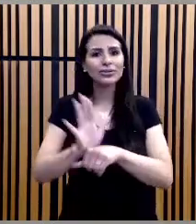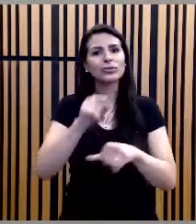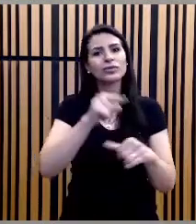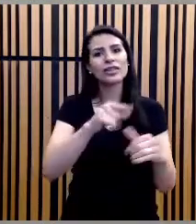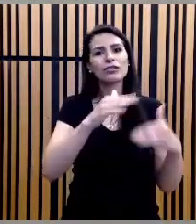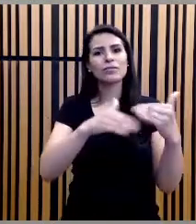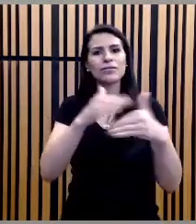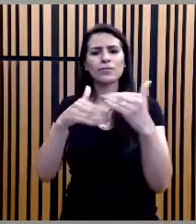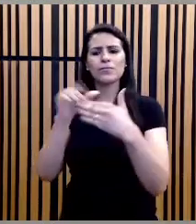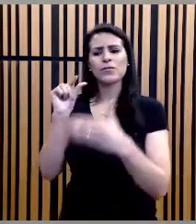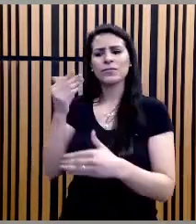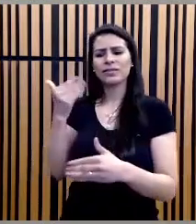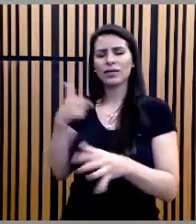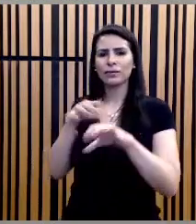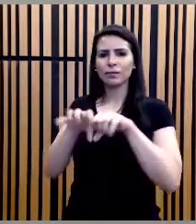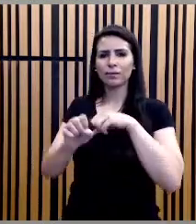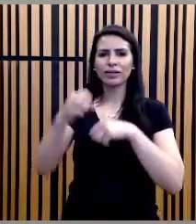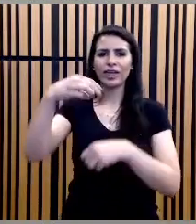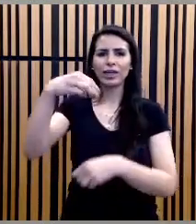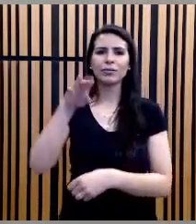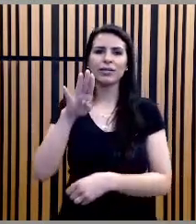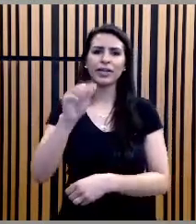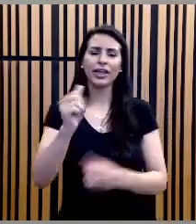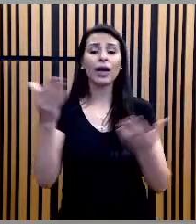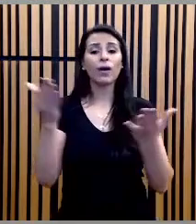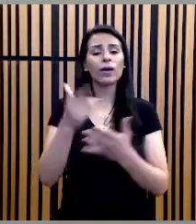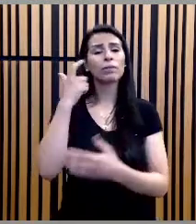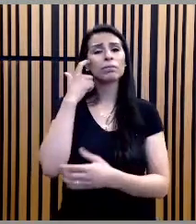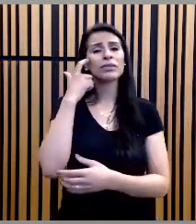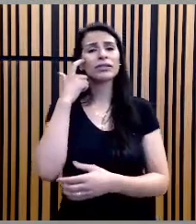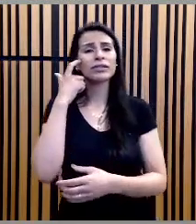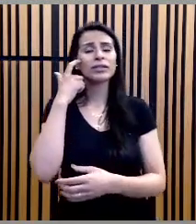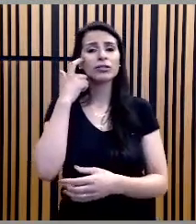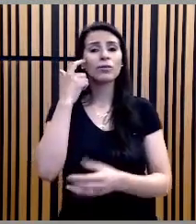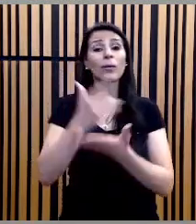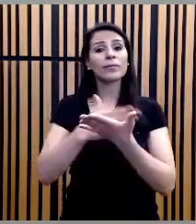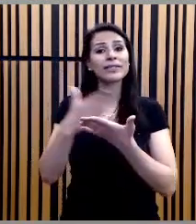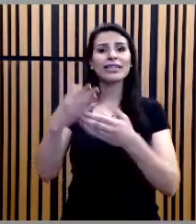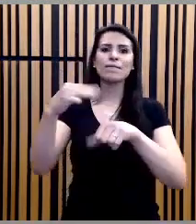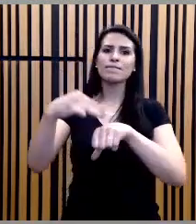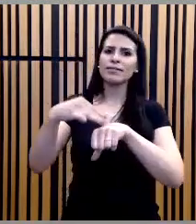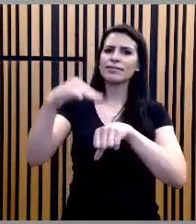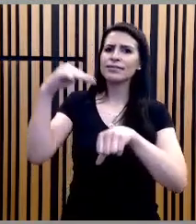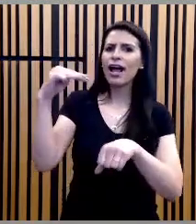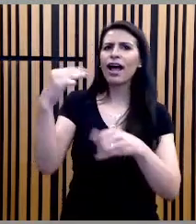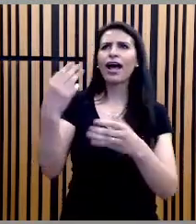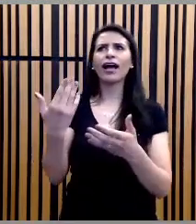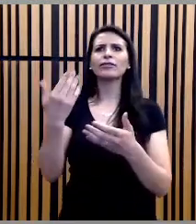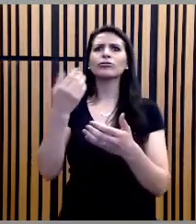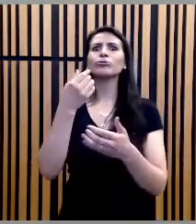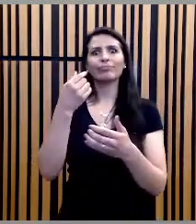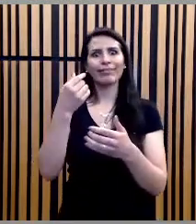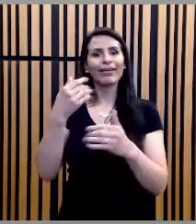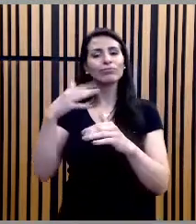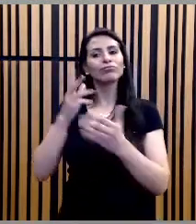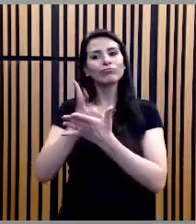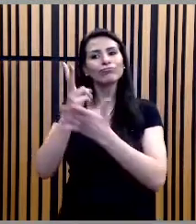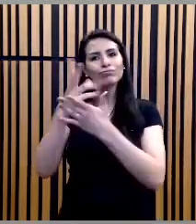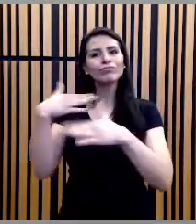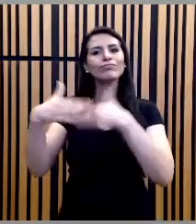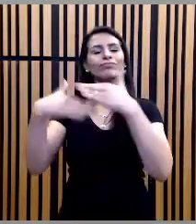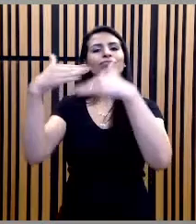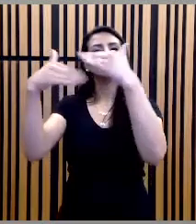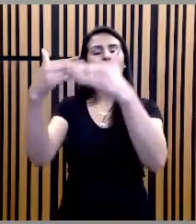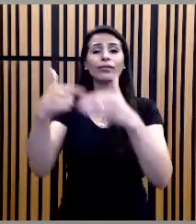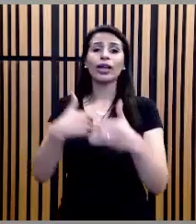o meu MBA. Estou pensando em começar aí um mestrado, enfim, pensando aí em alçar outros voos, né?